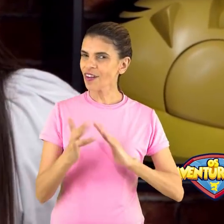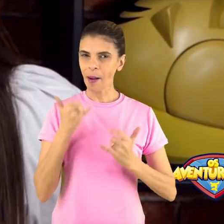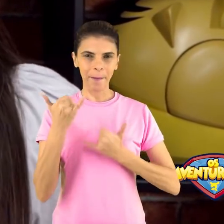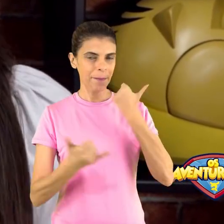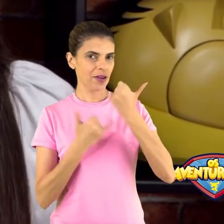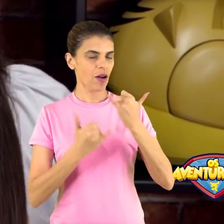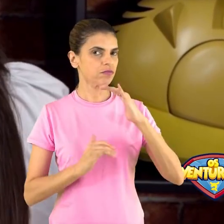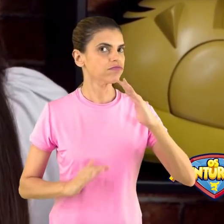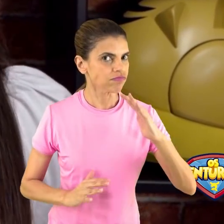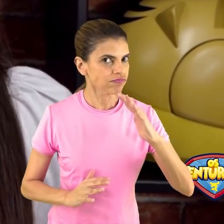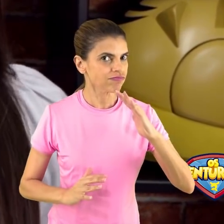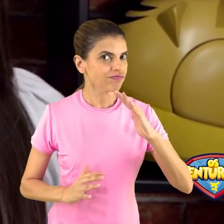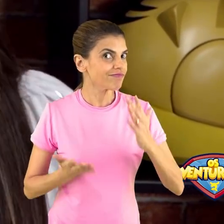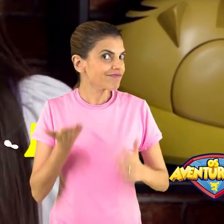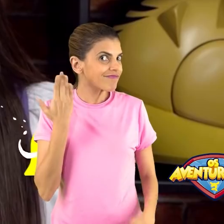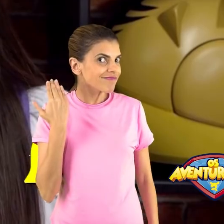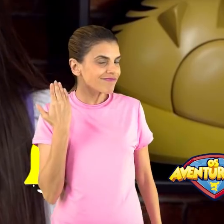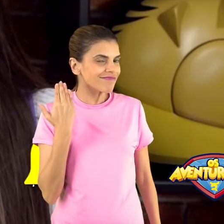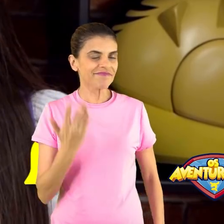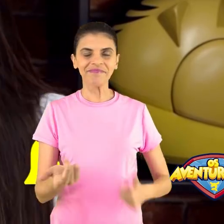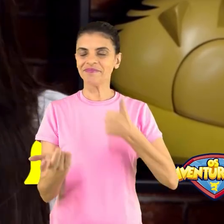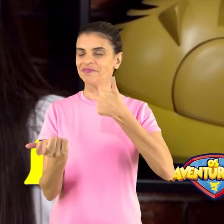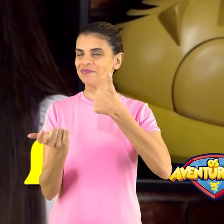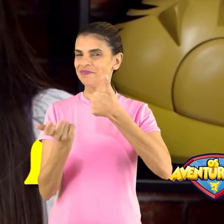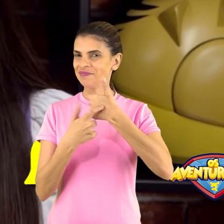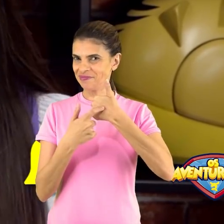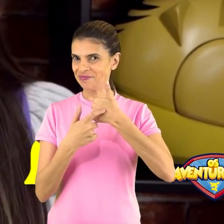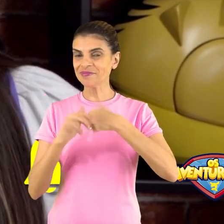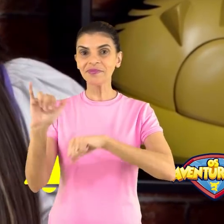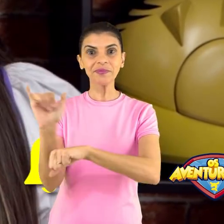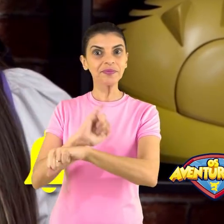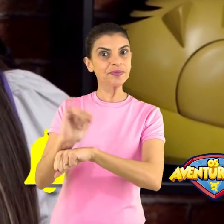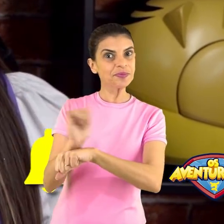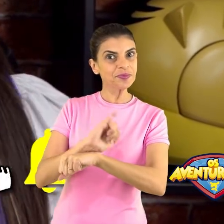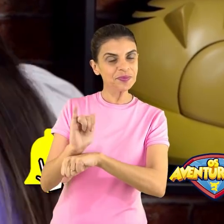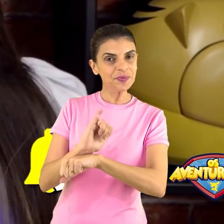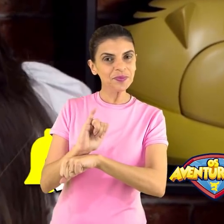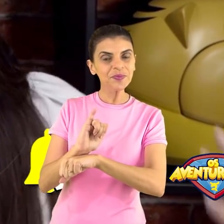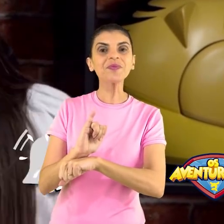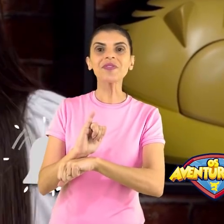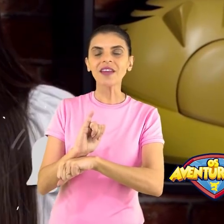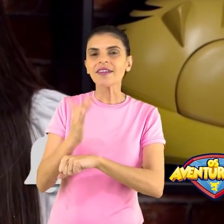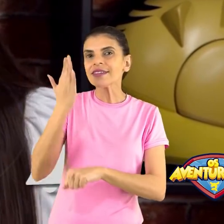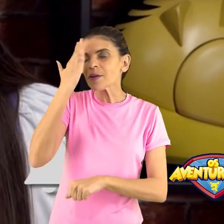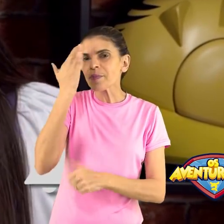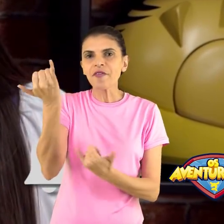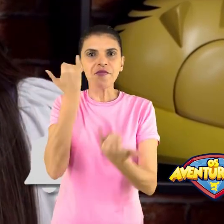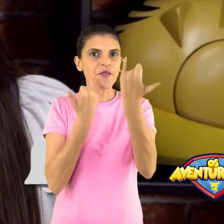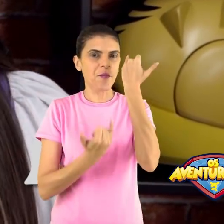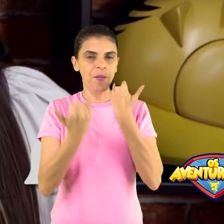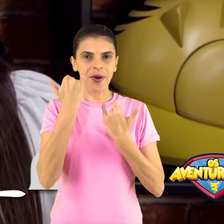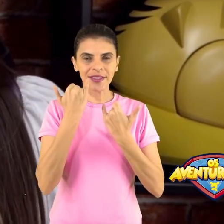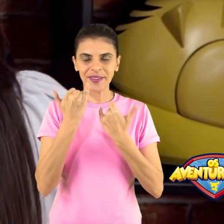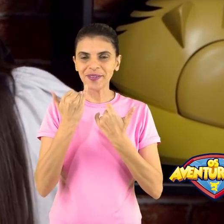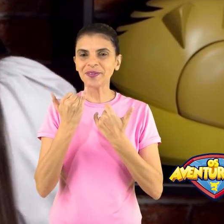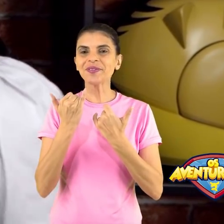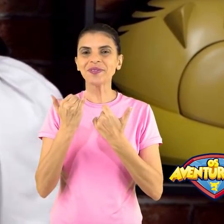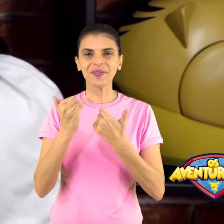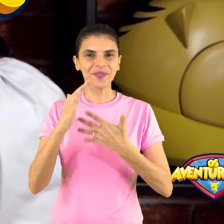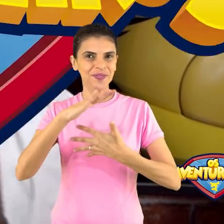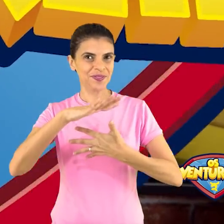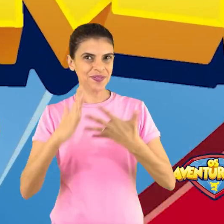brincou de estátua alguma vez? Então deixa um like no episódio de hoje pra gente saber e se inscreve no canal da Lucas